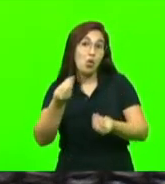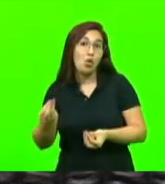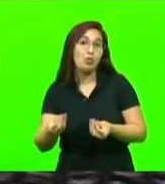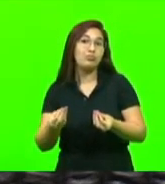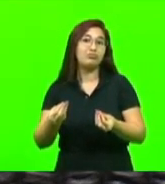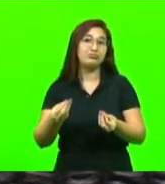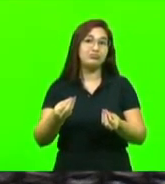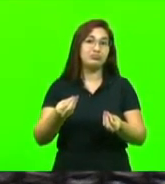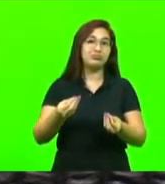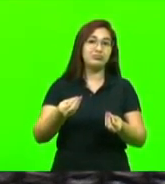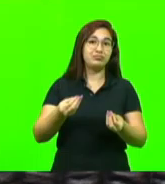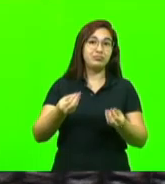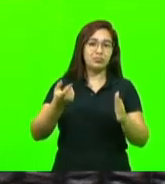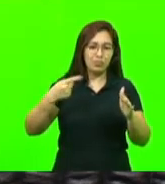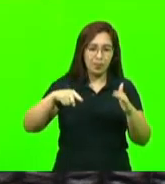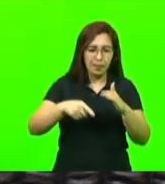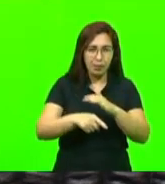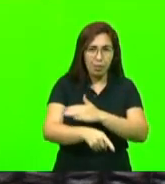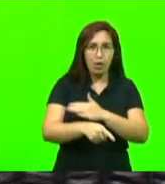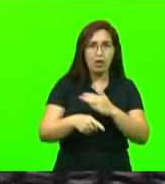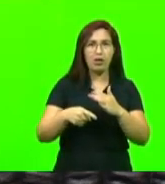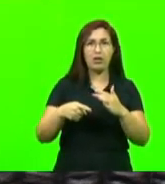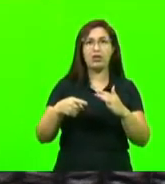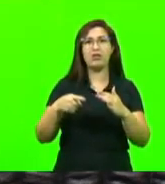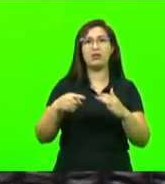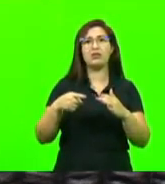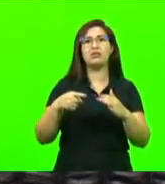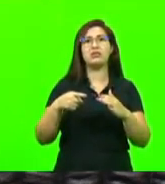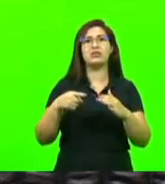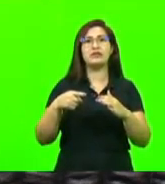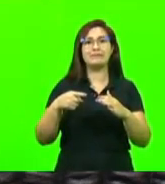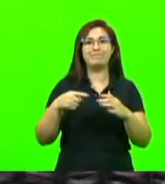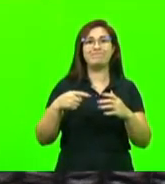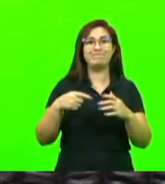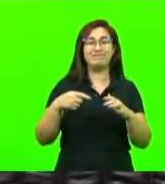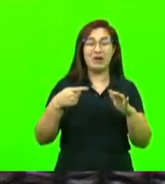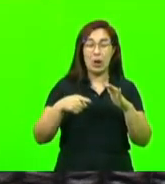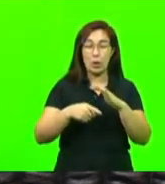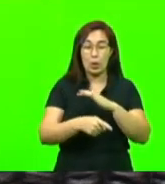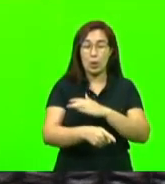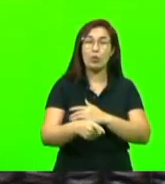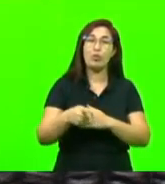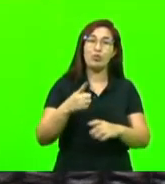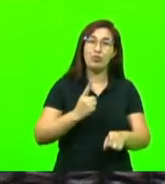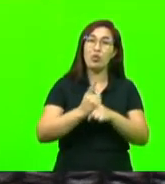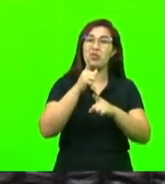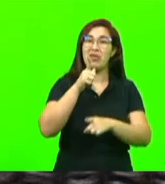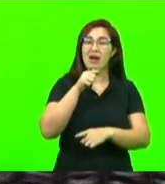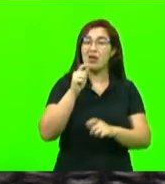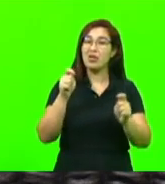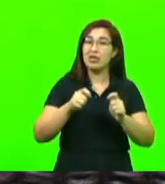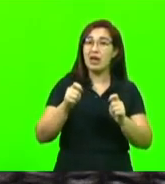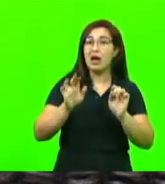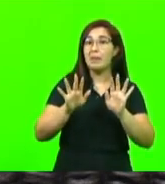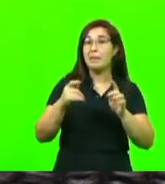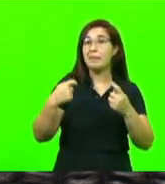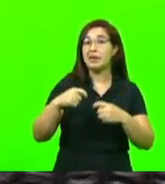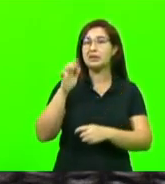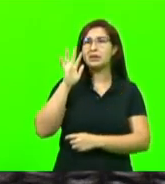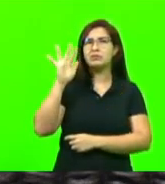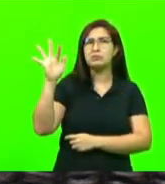cada vez cavar poços artesianos mais profundos, e isto também cabe uma reflexão,